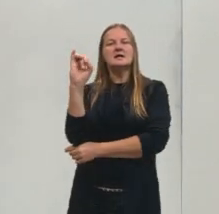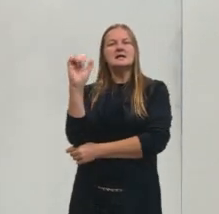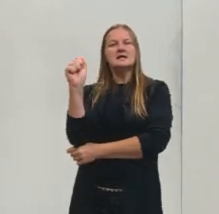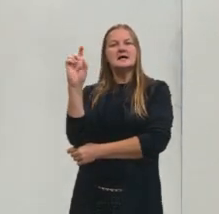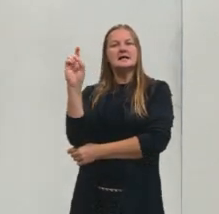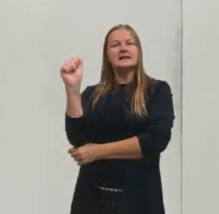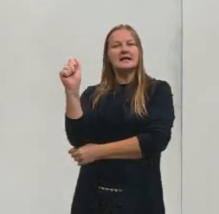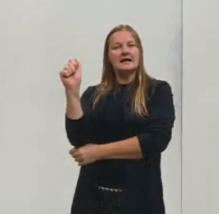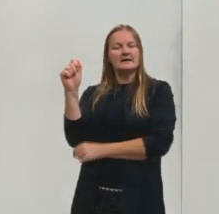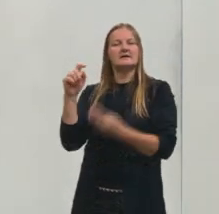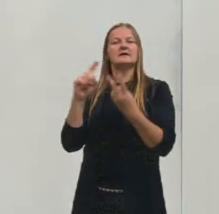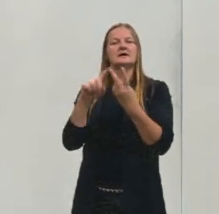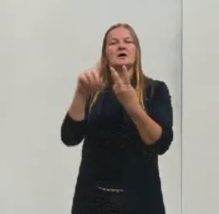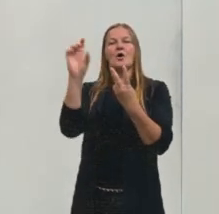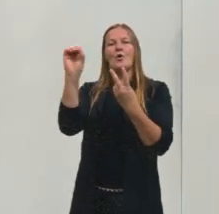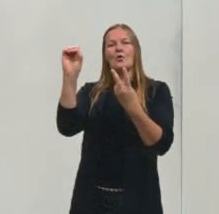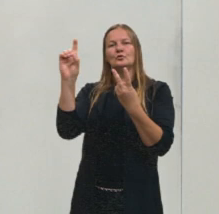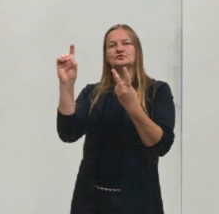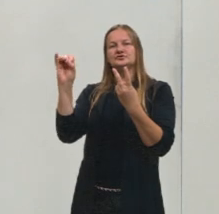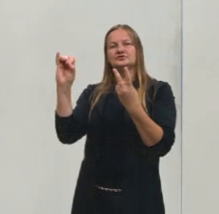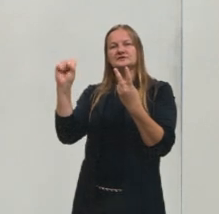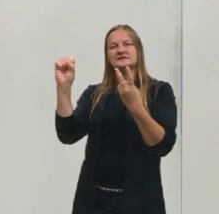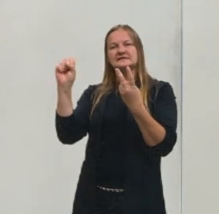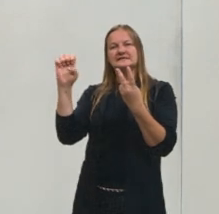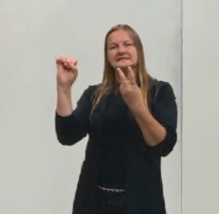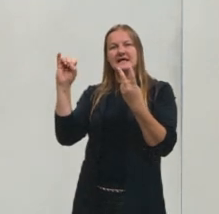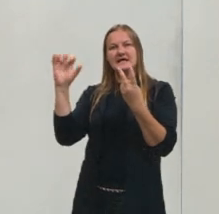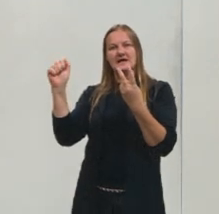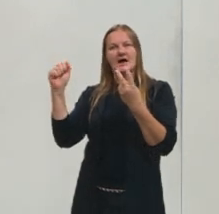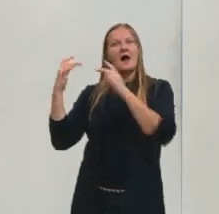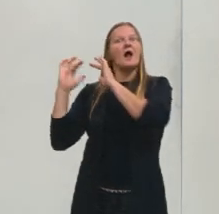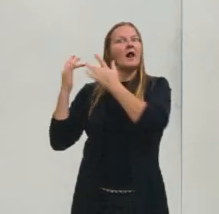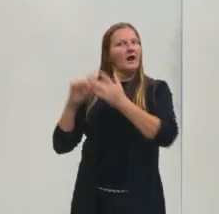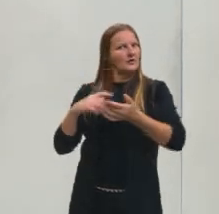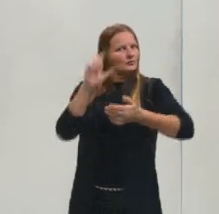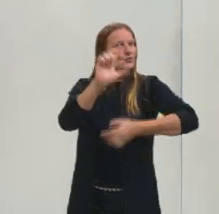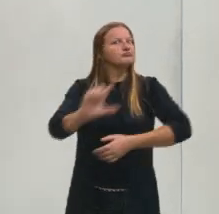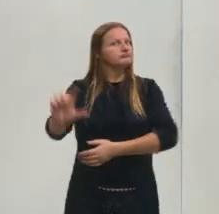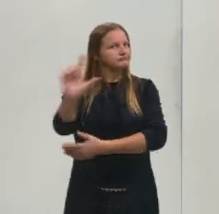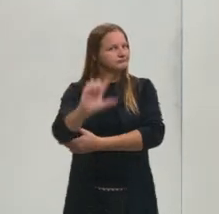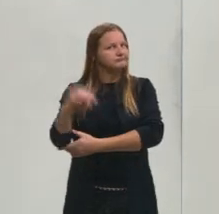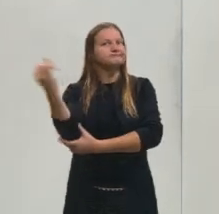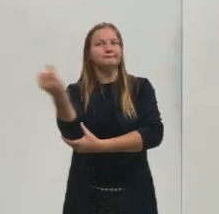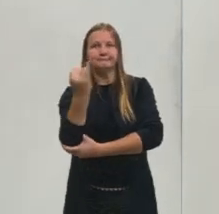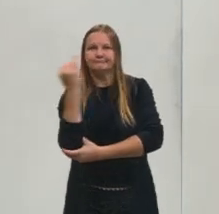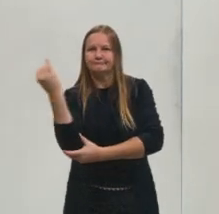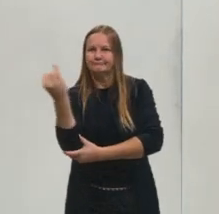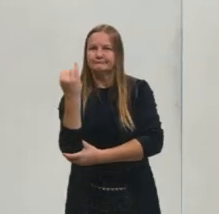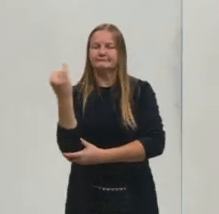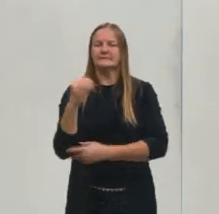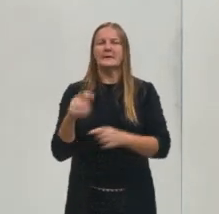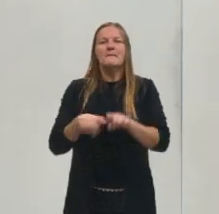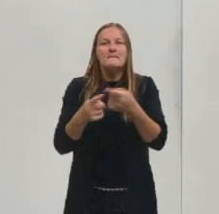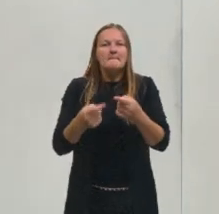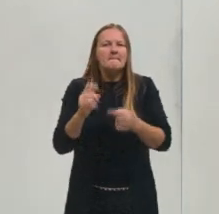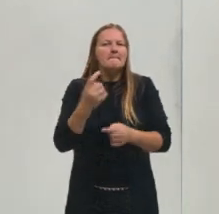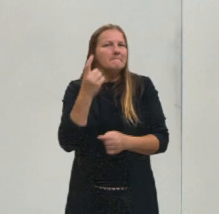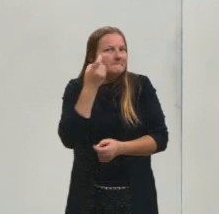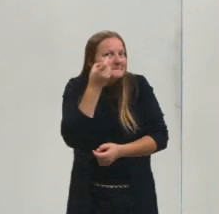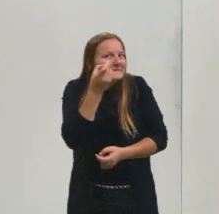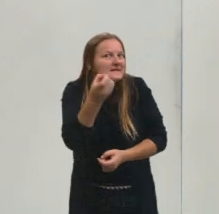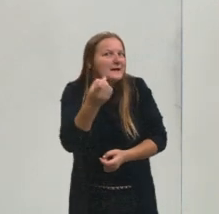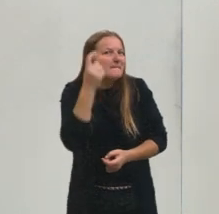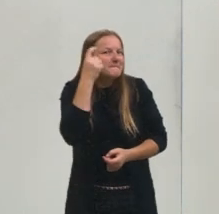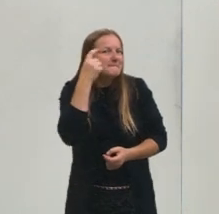odisseia de Homero e hoje em dia para gente elas são clássicos da literatura Mas é interessante pensar que na Grécia